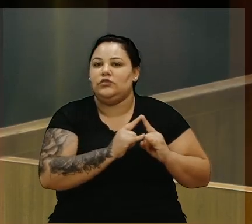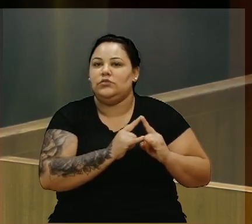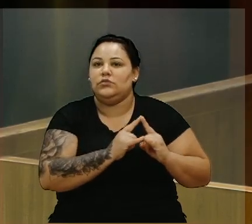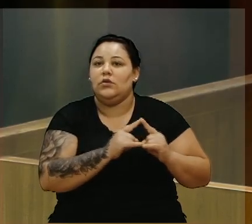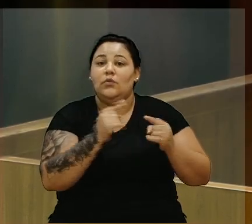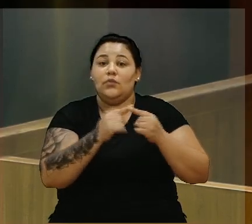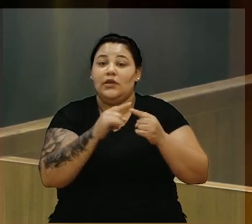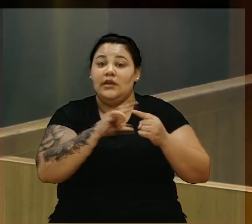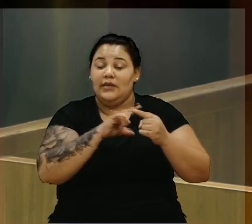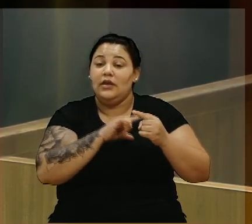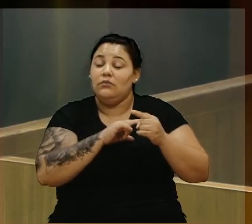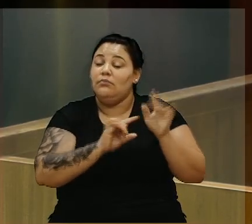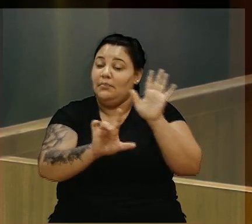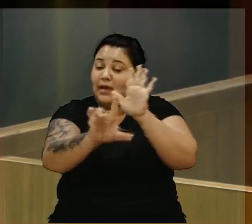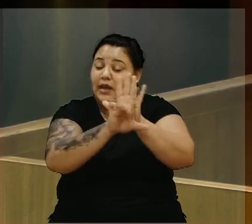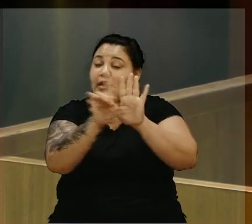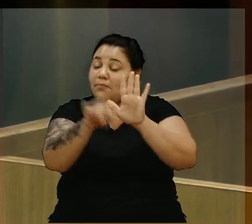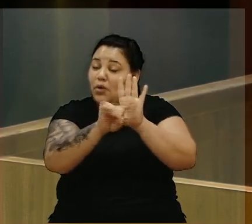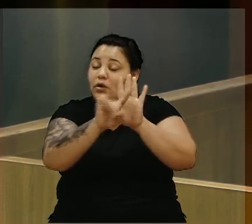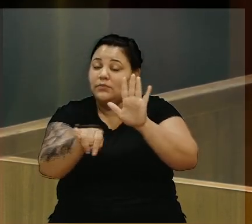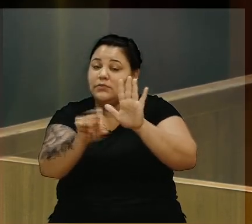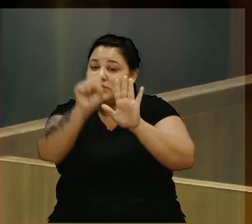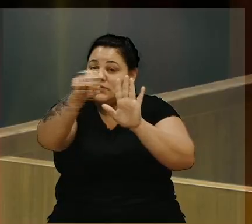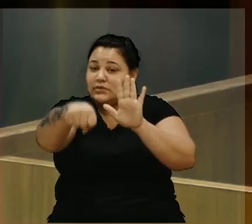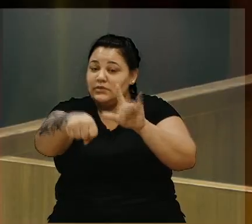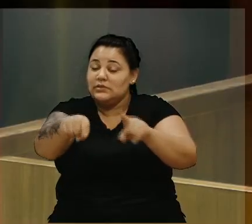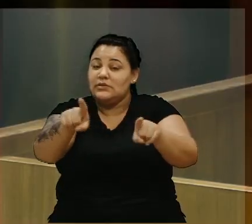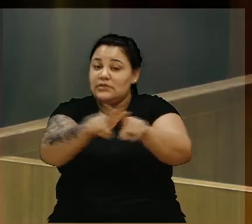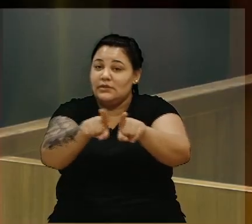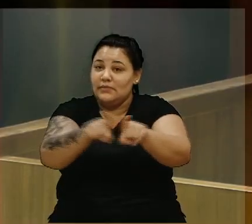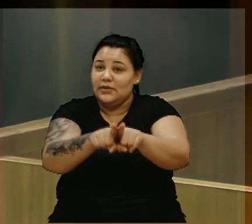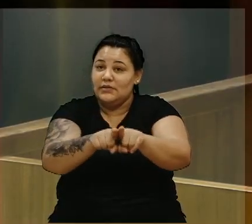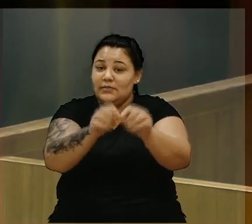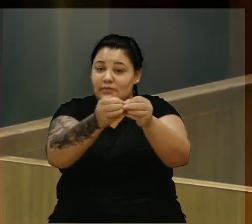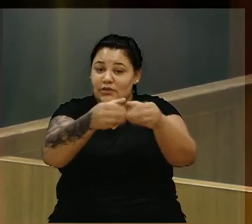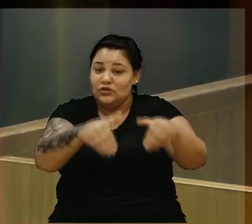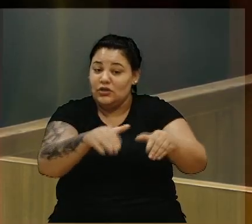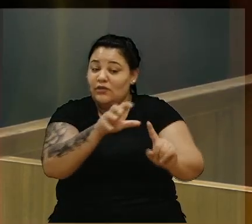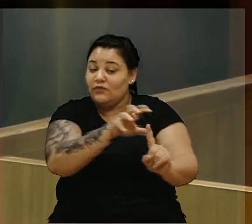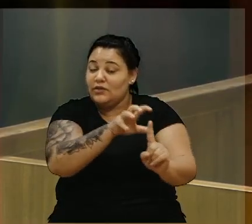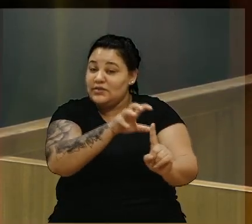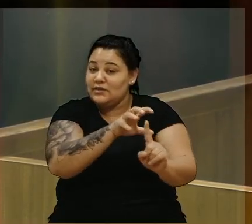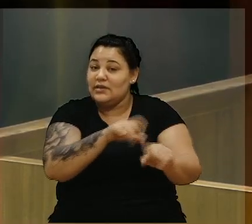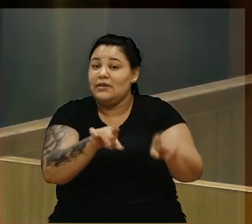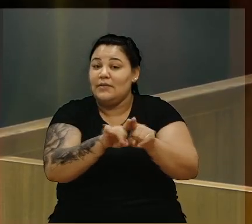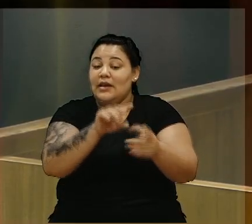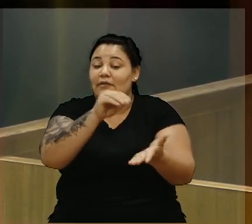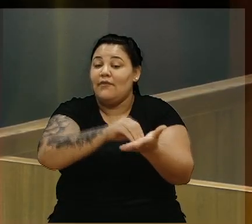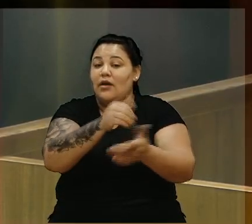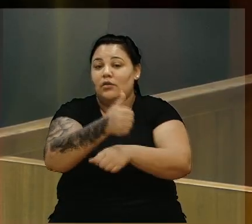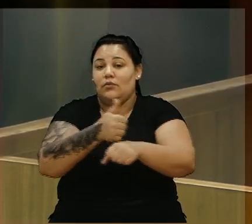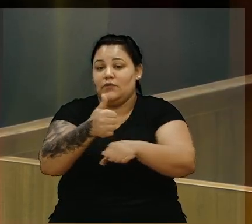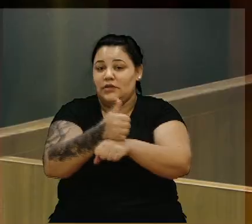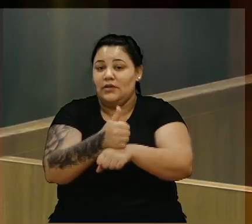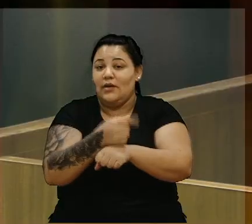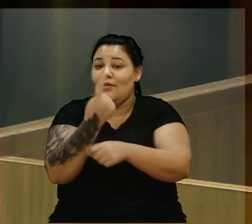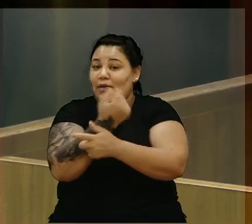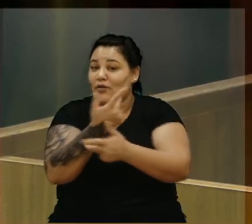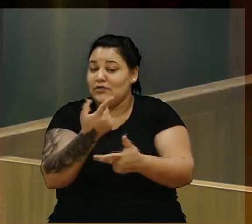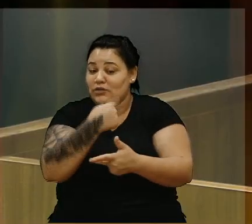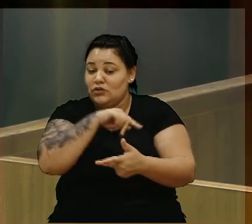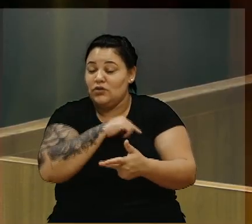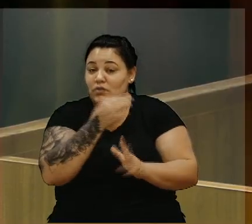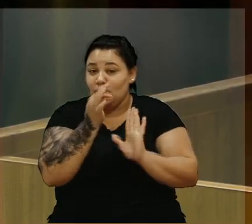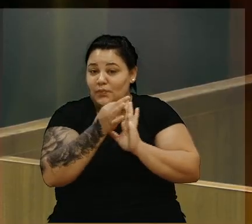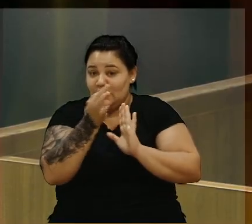uma vedação legal proibindo isso. Também acaba gerando reflexo nesse déficit profissional. É uma coisa que a gente sugere